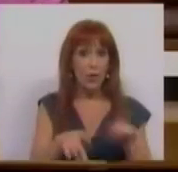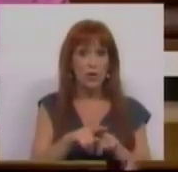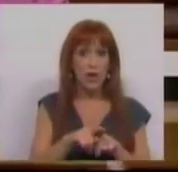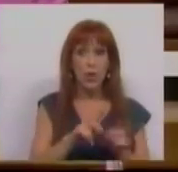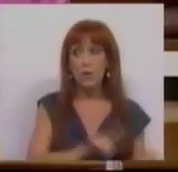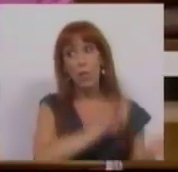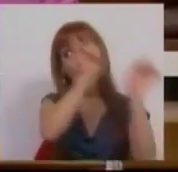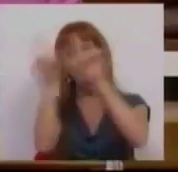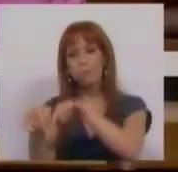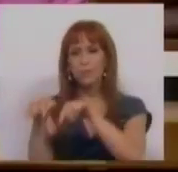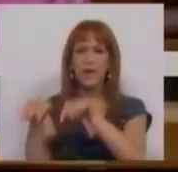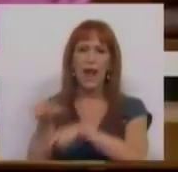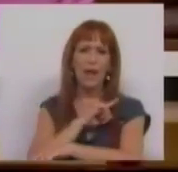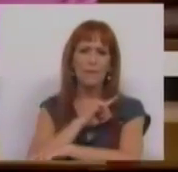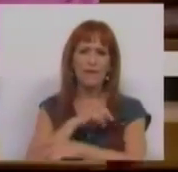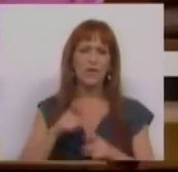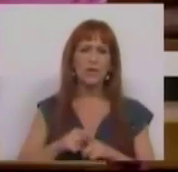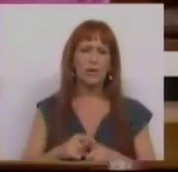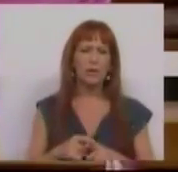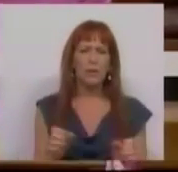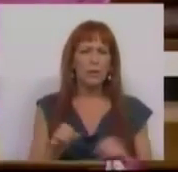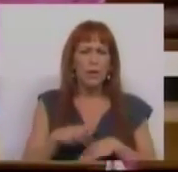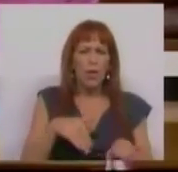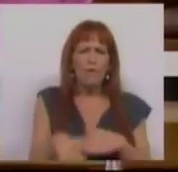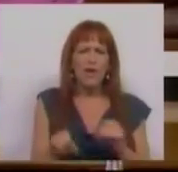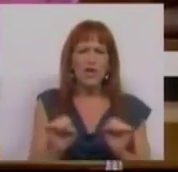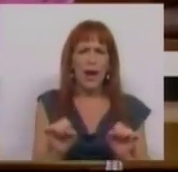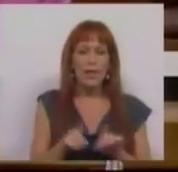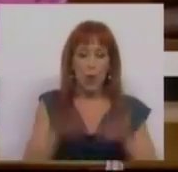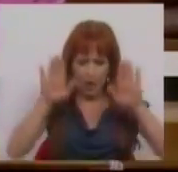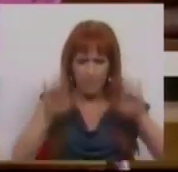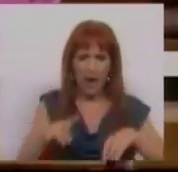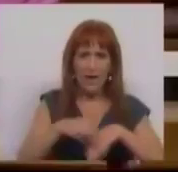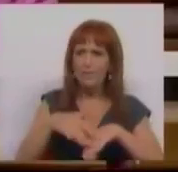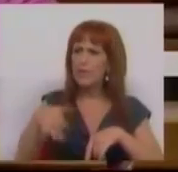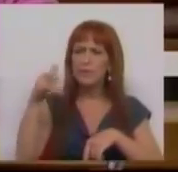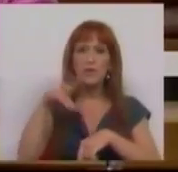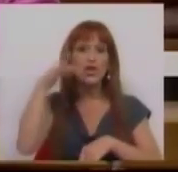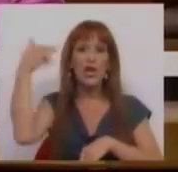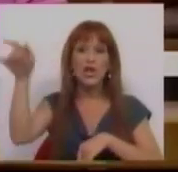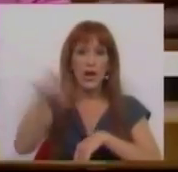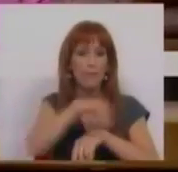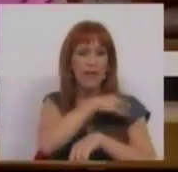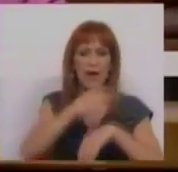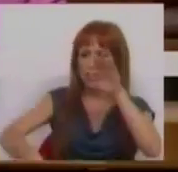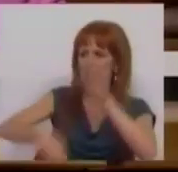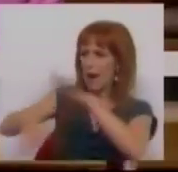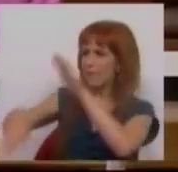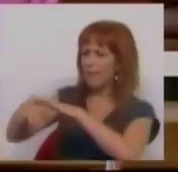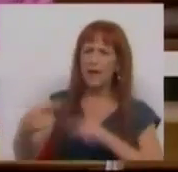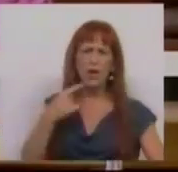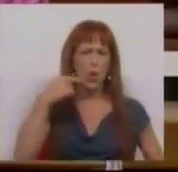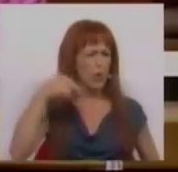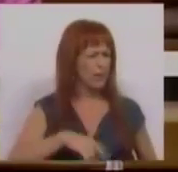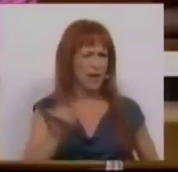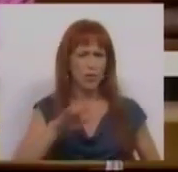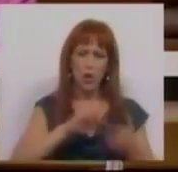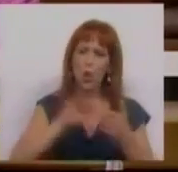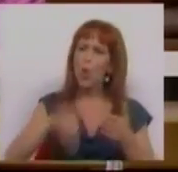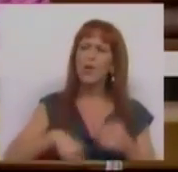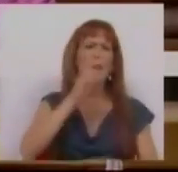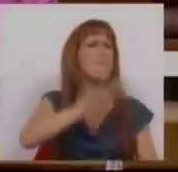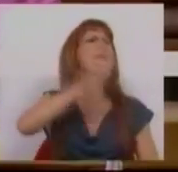para ir para lá. E também nada fez para travar a imigração de médicos. E não nos venha dizer que